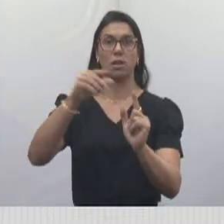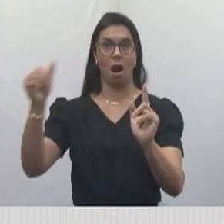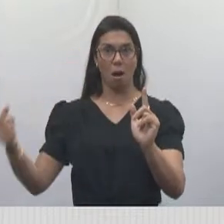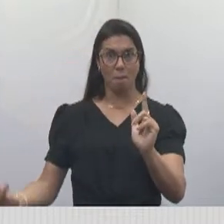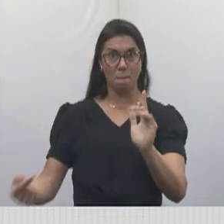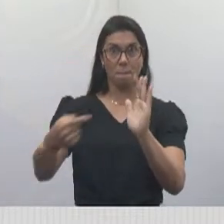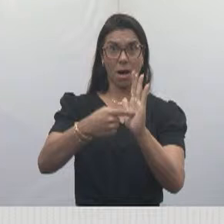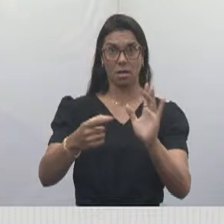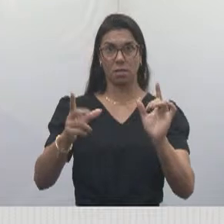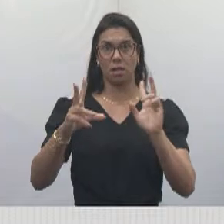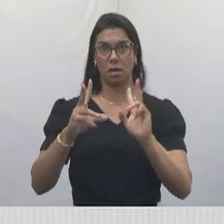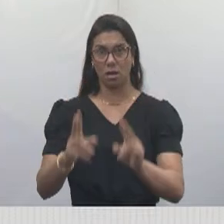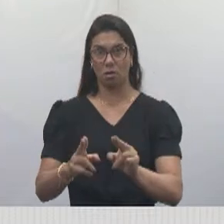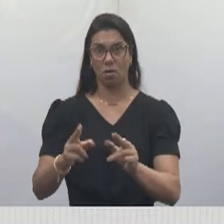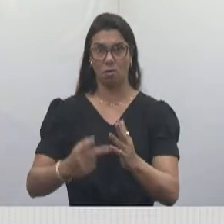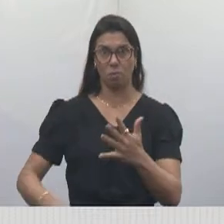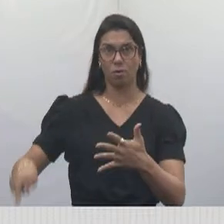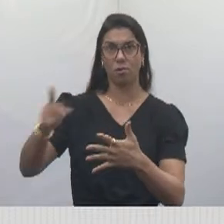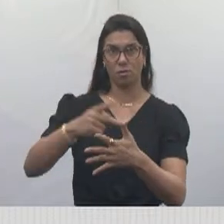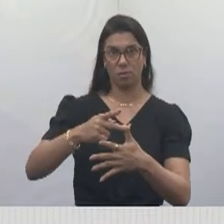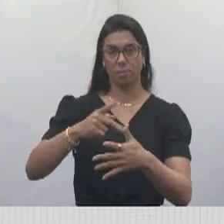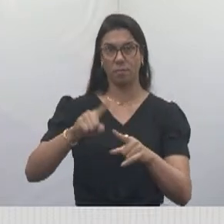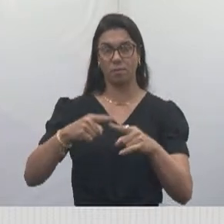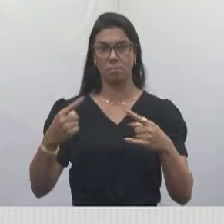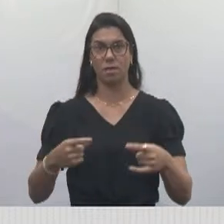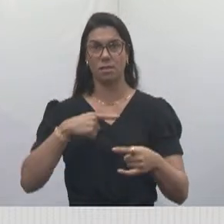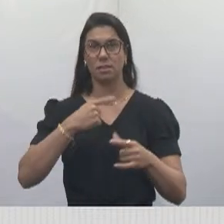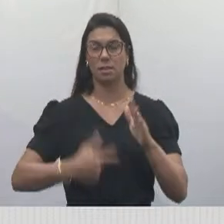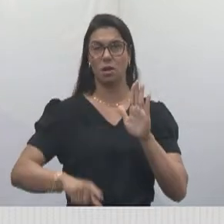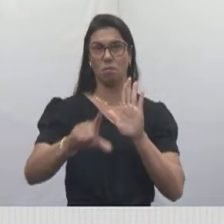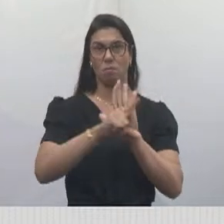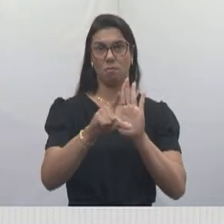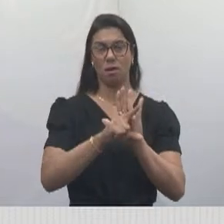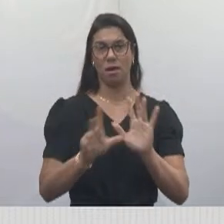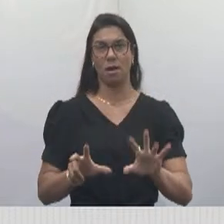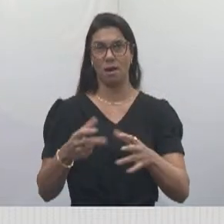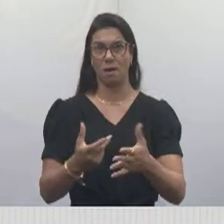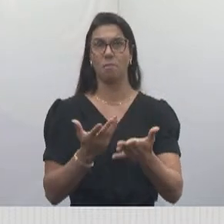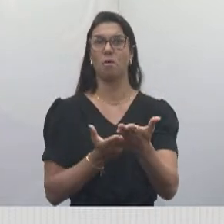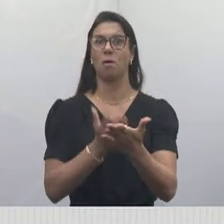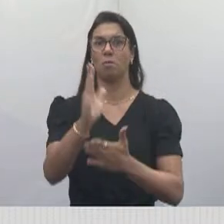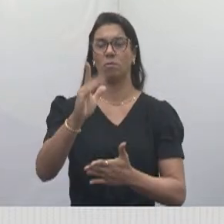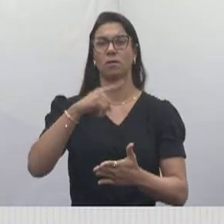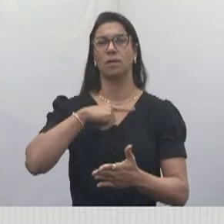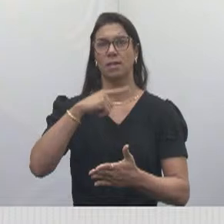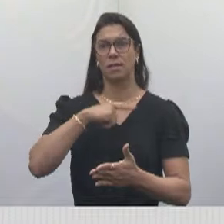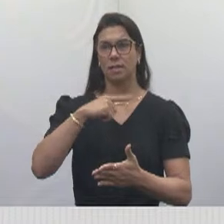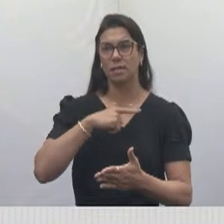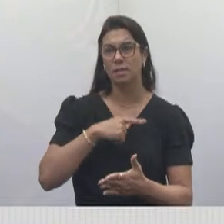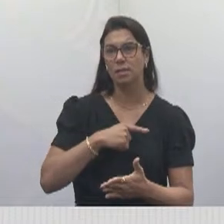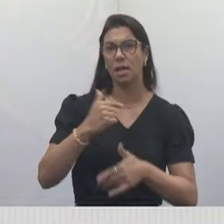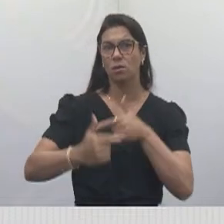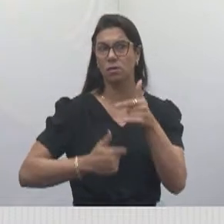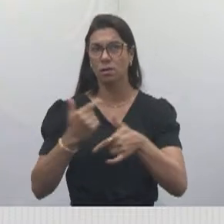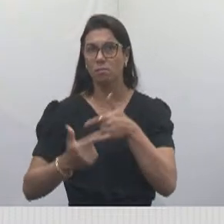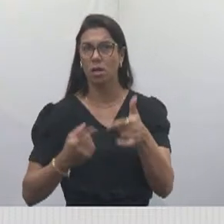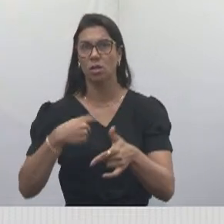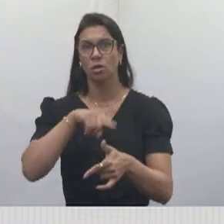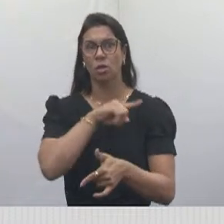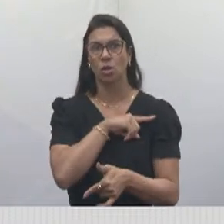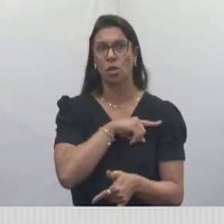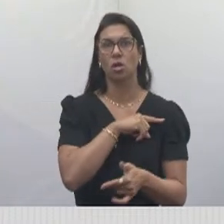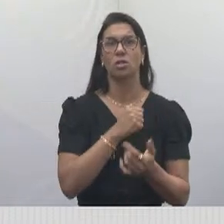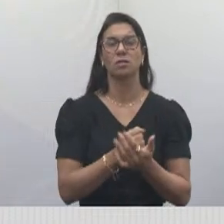metas como prioridade. Nós fizemos isso. Tem uma lei que a Câmara aprovou, tem uma comissão constituída, tem um trabalho, já recebemos